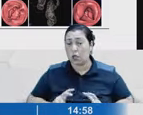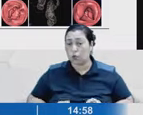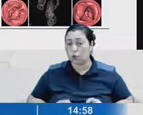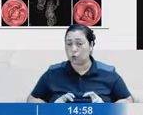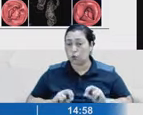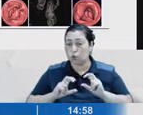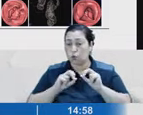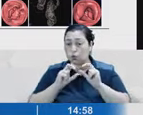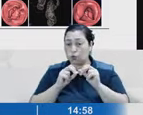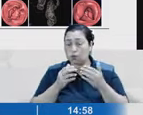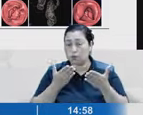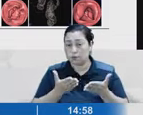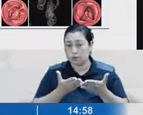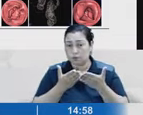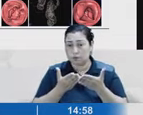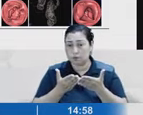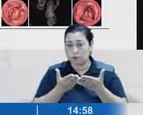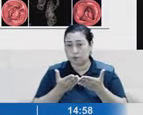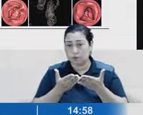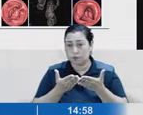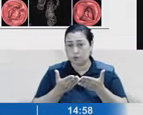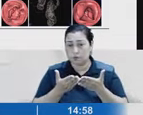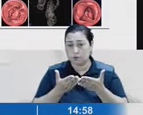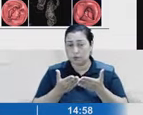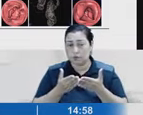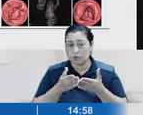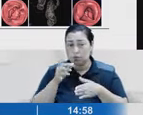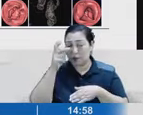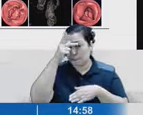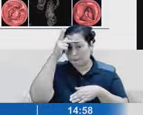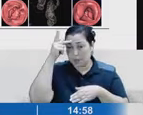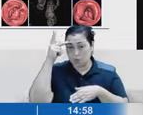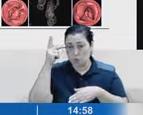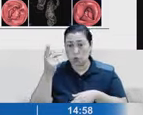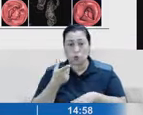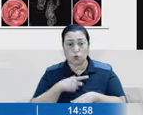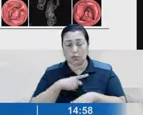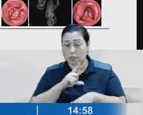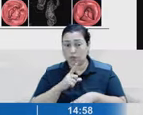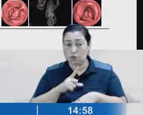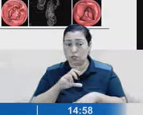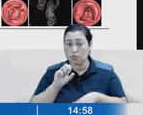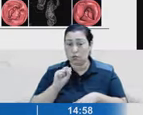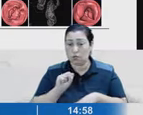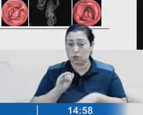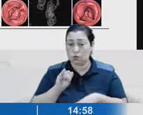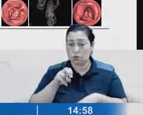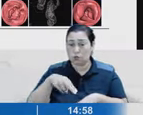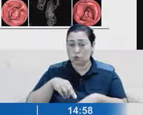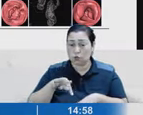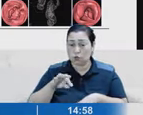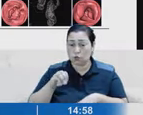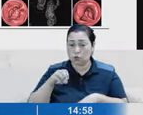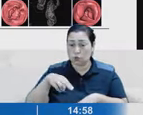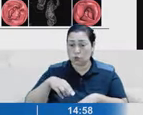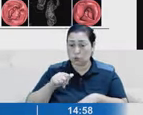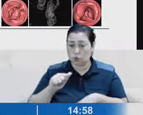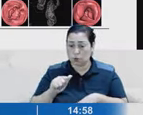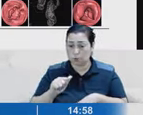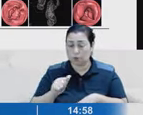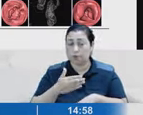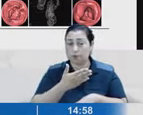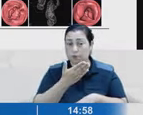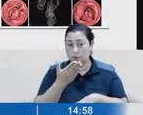seja, buscar o câncer coloretal em pessoas que não têm sintoma. Pesquisa de sangue oculto nas fezes